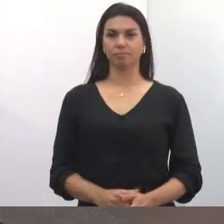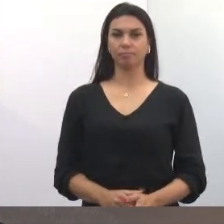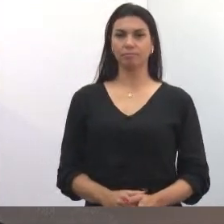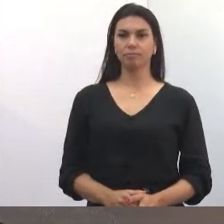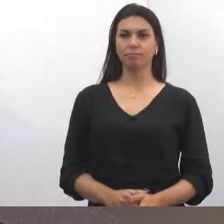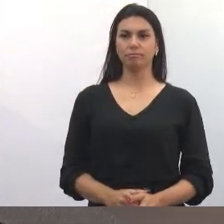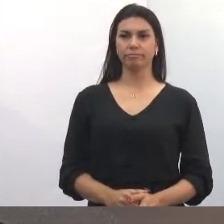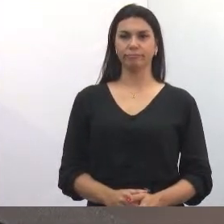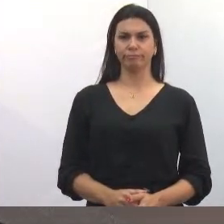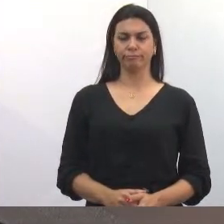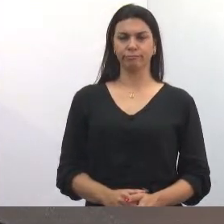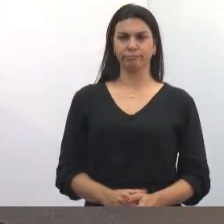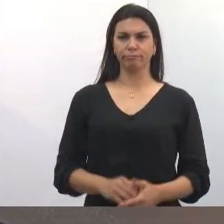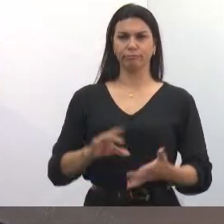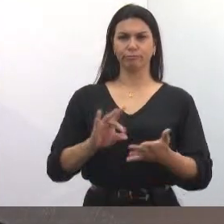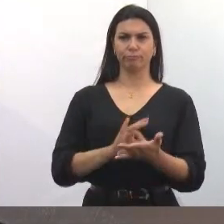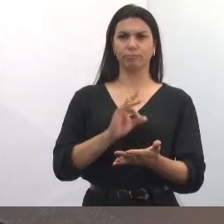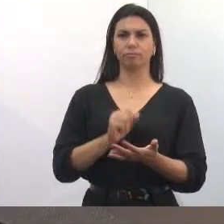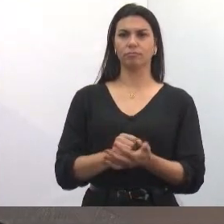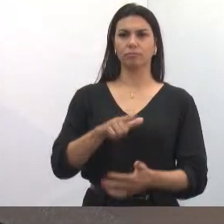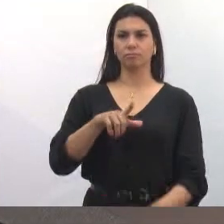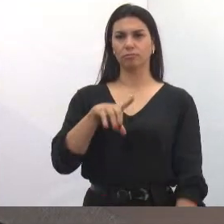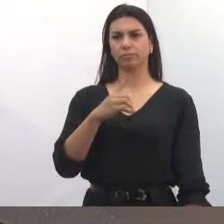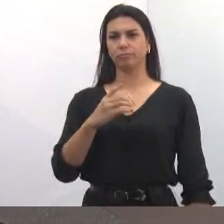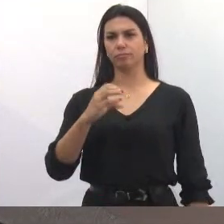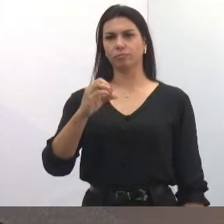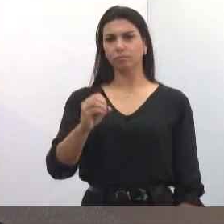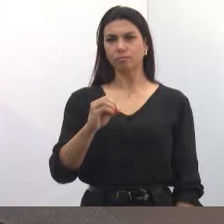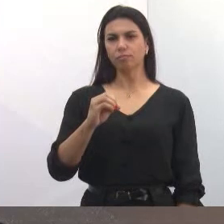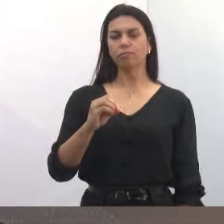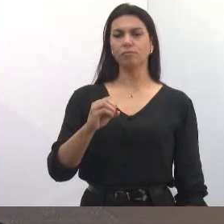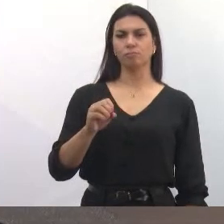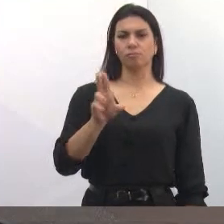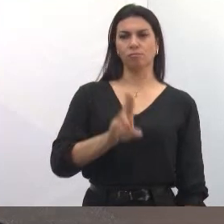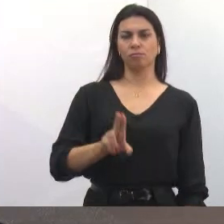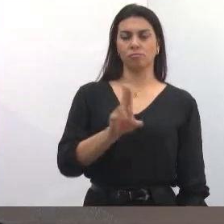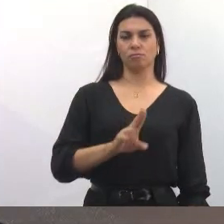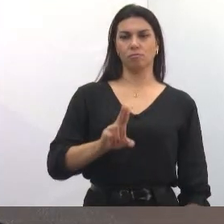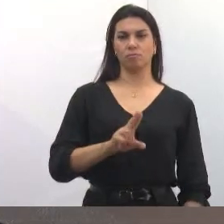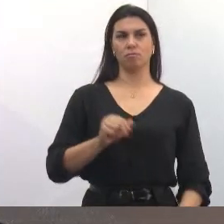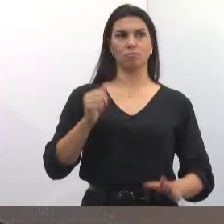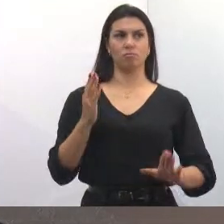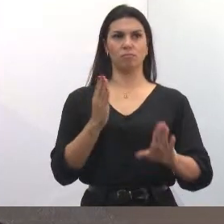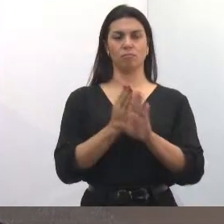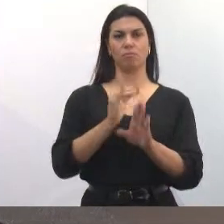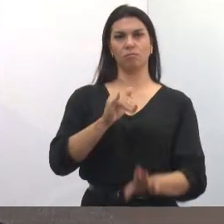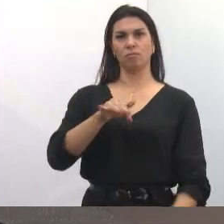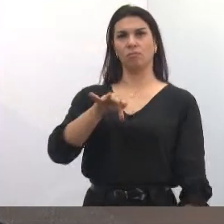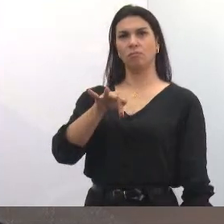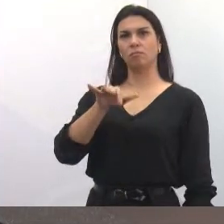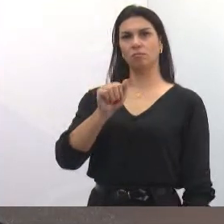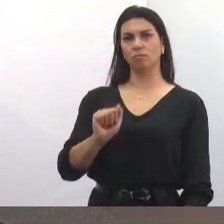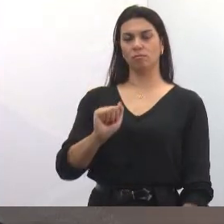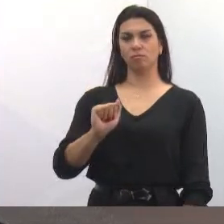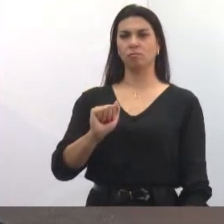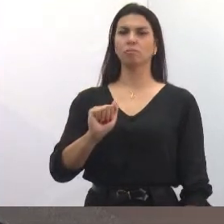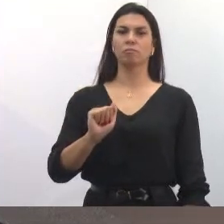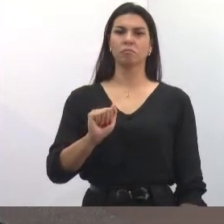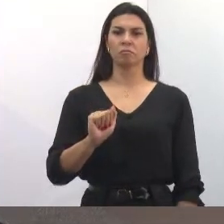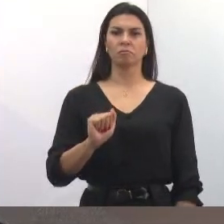a rúbrica da LDO, Lei de Diretrizes Orçamentárias, utilizado para identificar o IFA, Incentivo